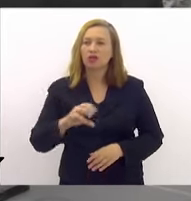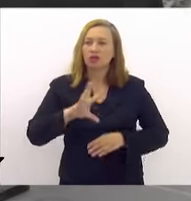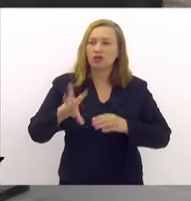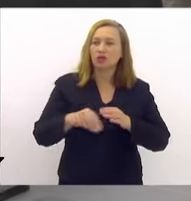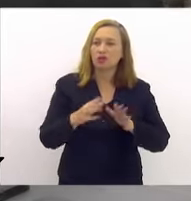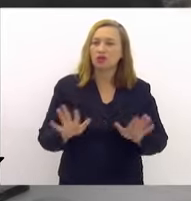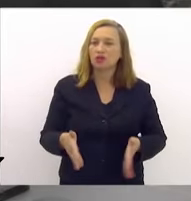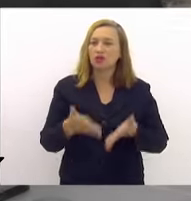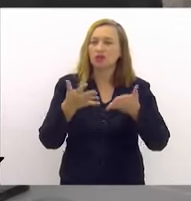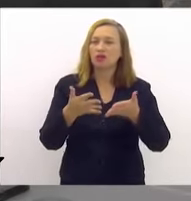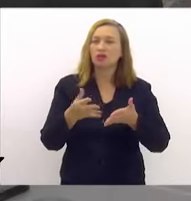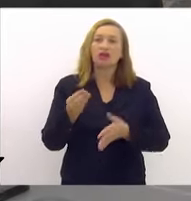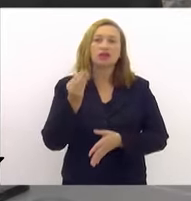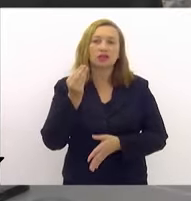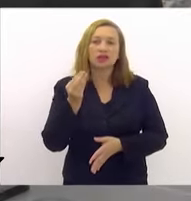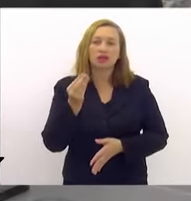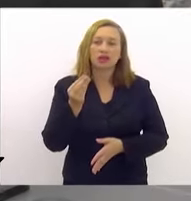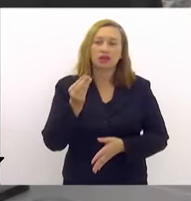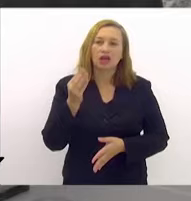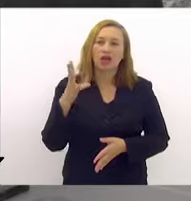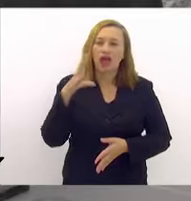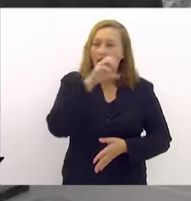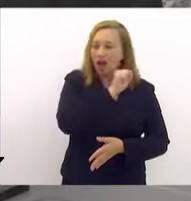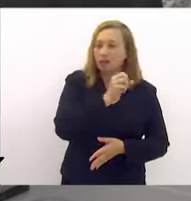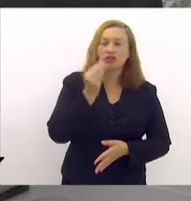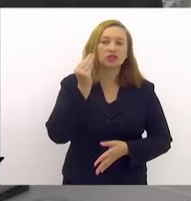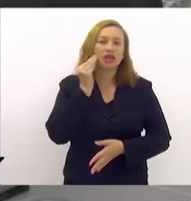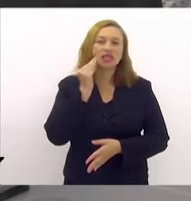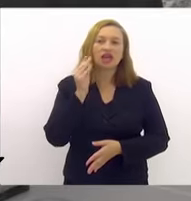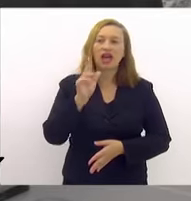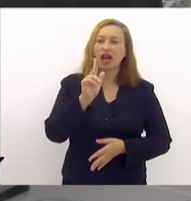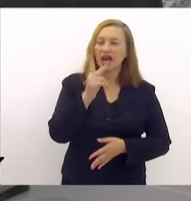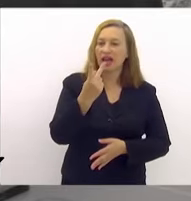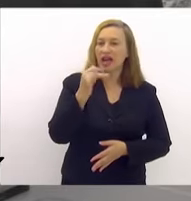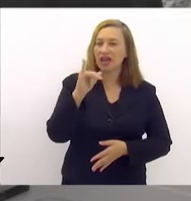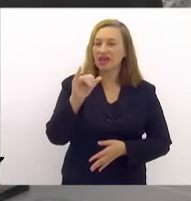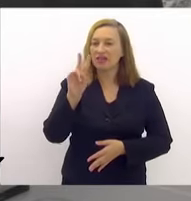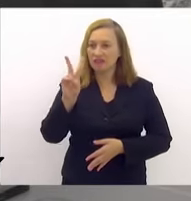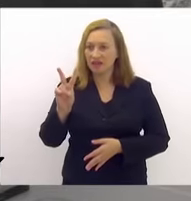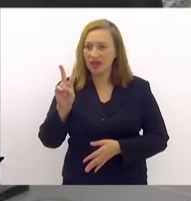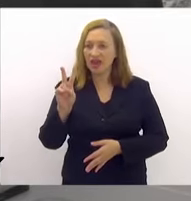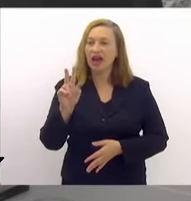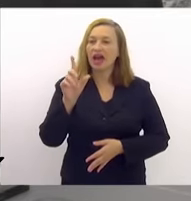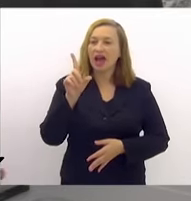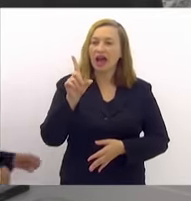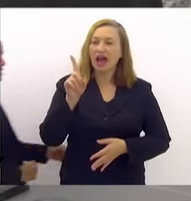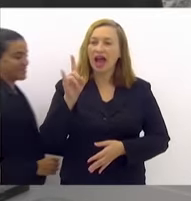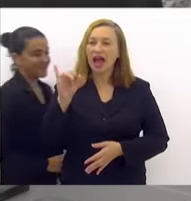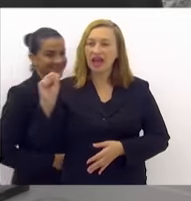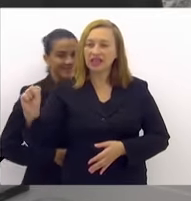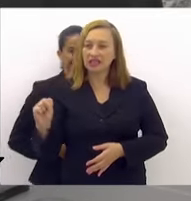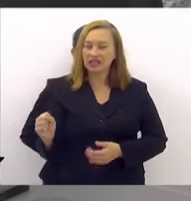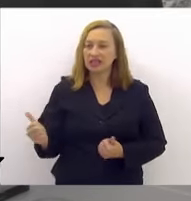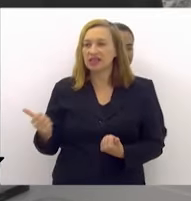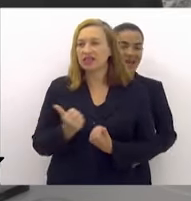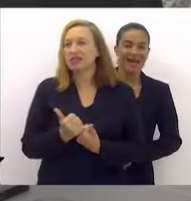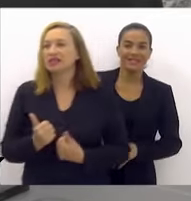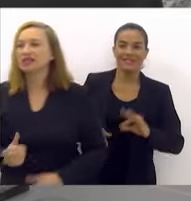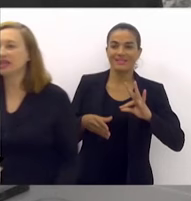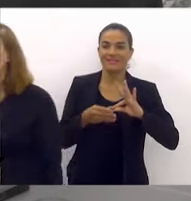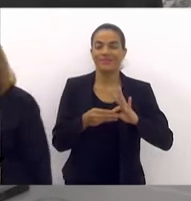estímulo à realização de teste rápido de HIV, AIDS, sífilis e hepatites nos